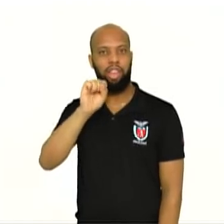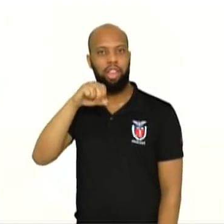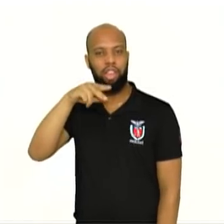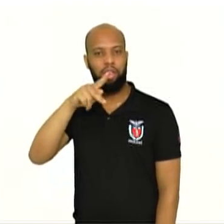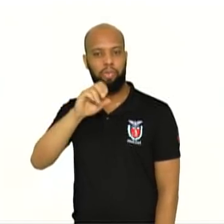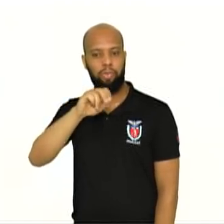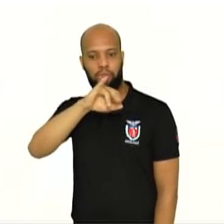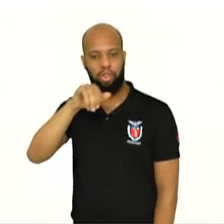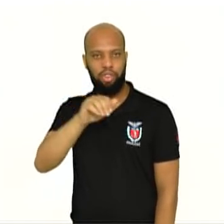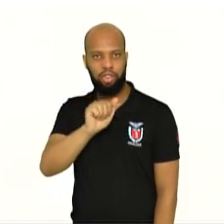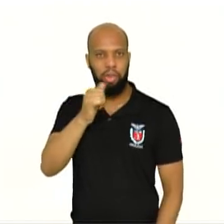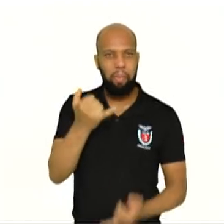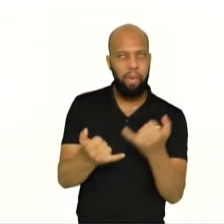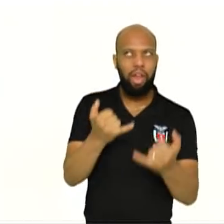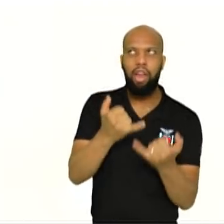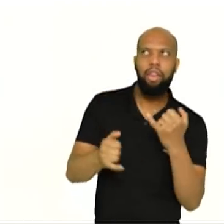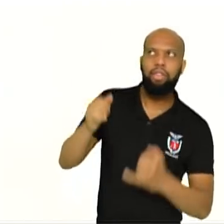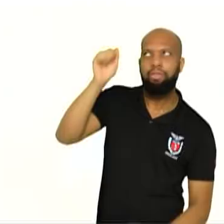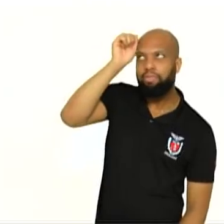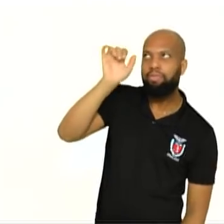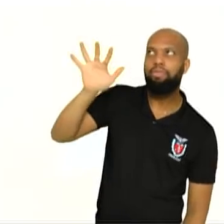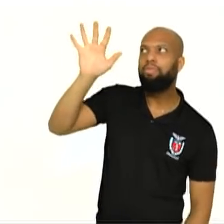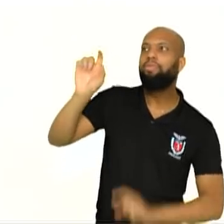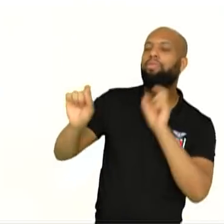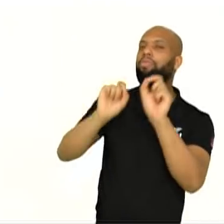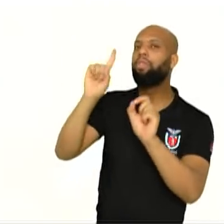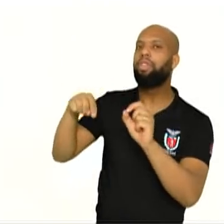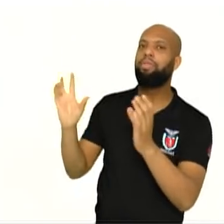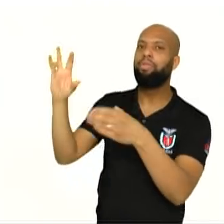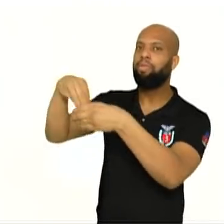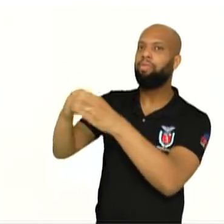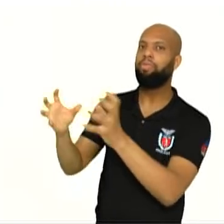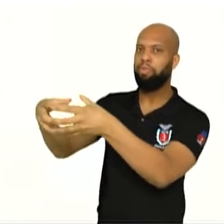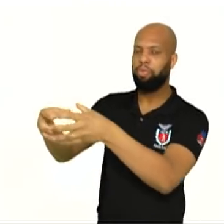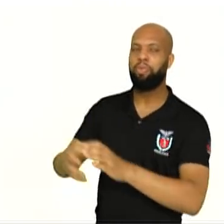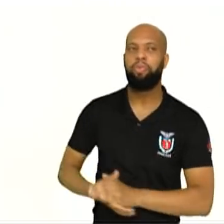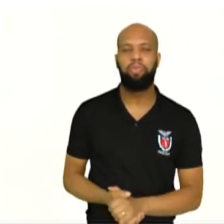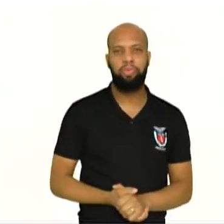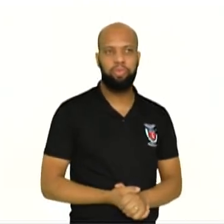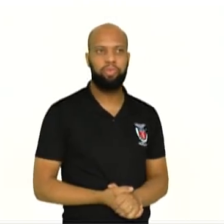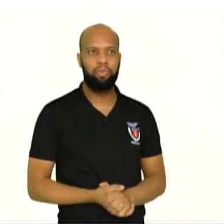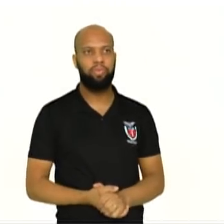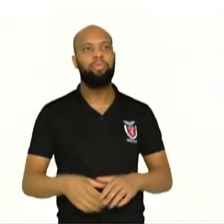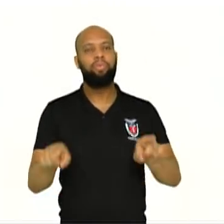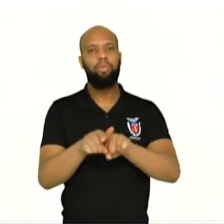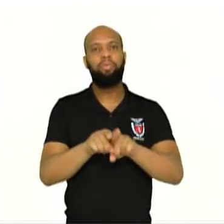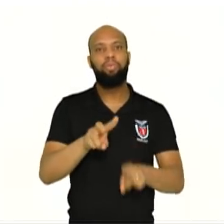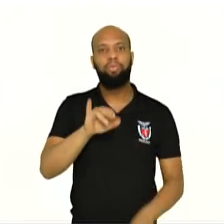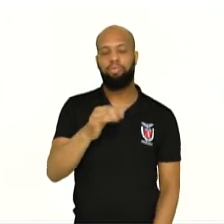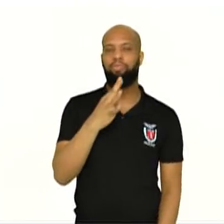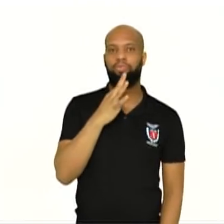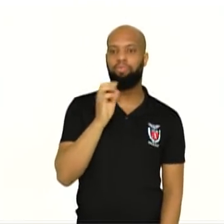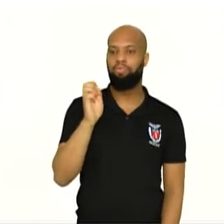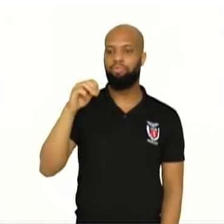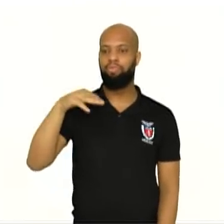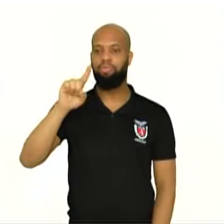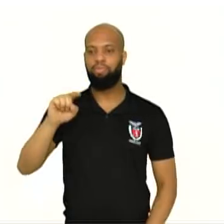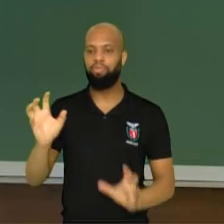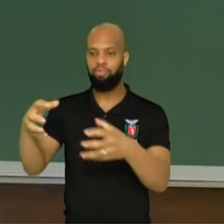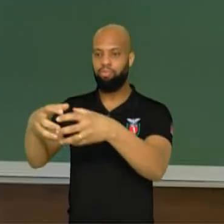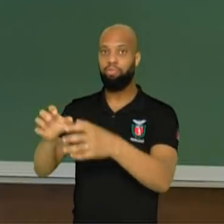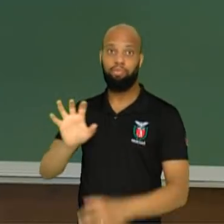alguma coisa que te remeta na memória quem são esses animais. A gente vai conhecer então quem são